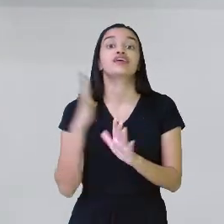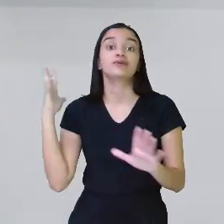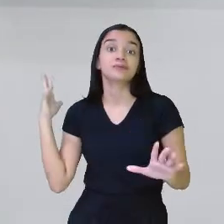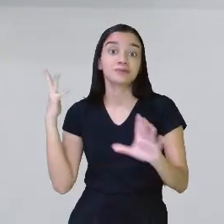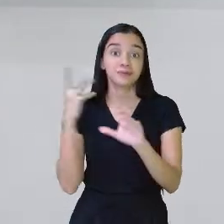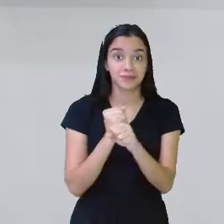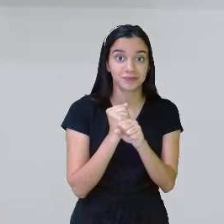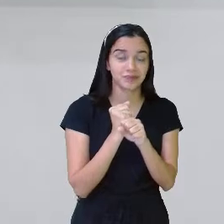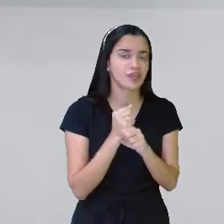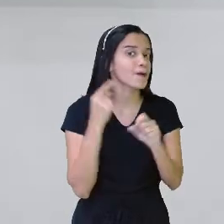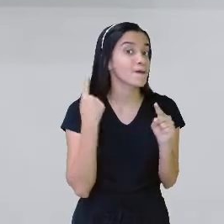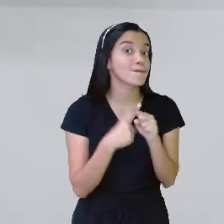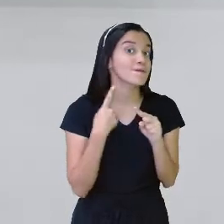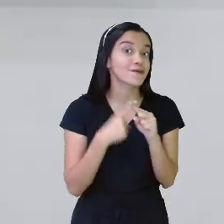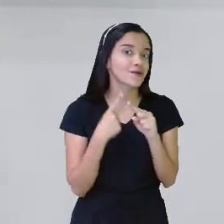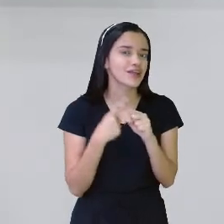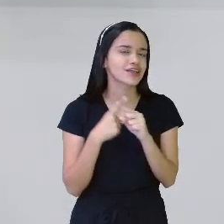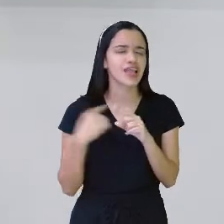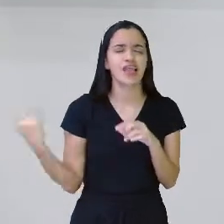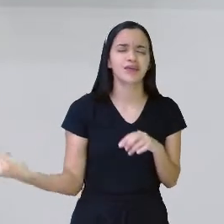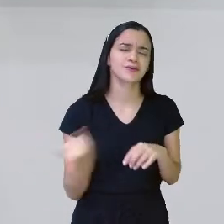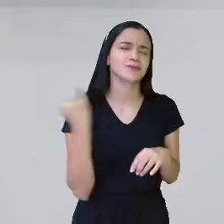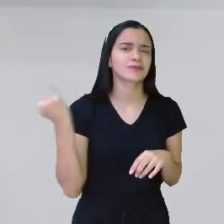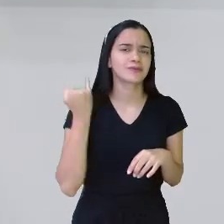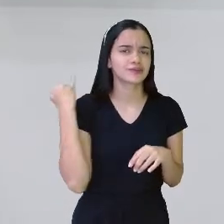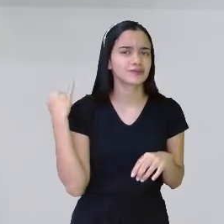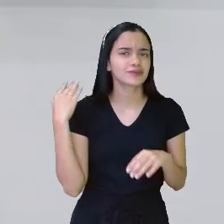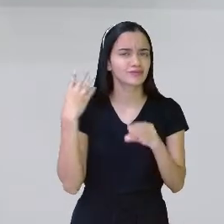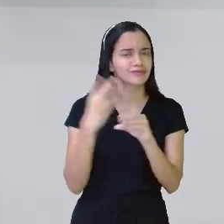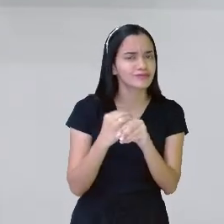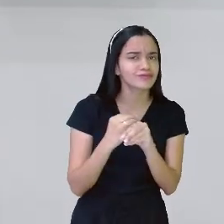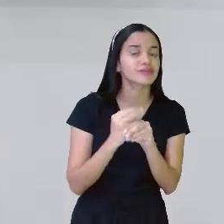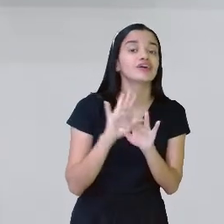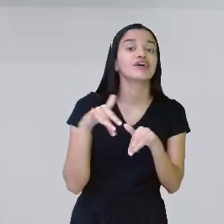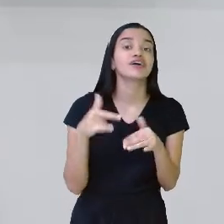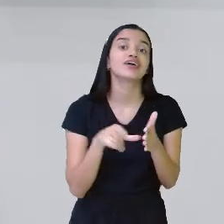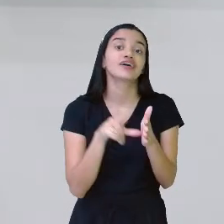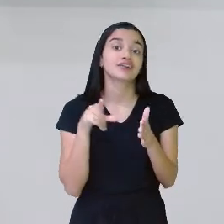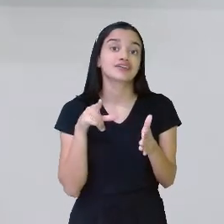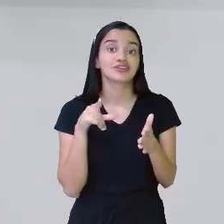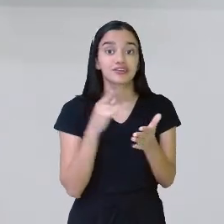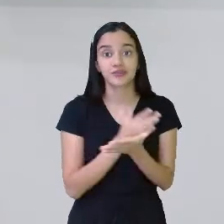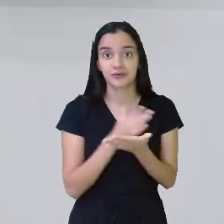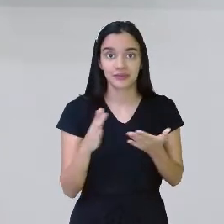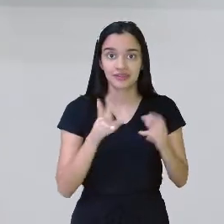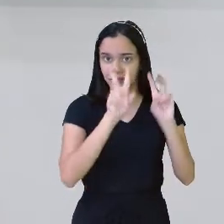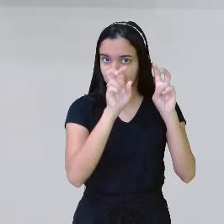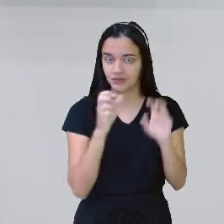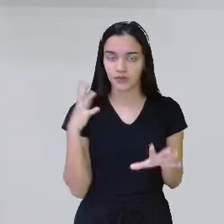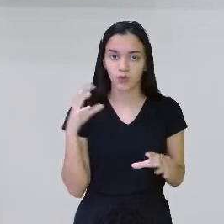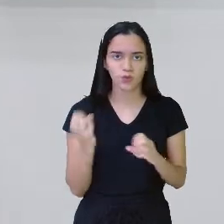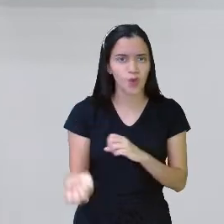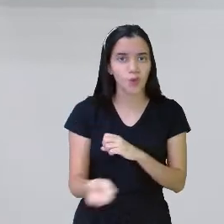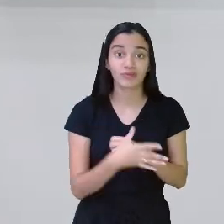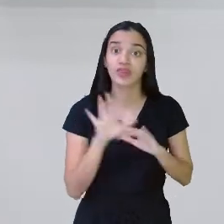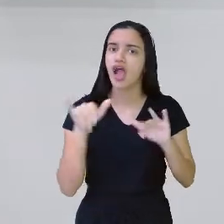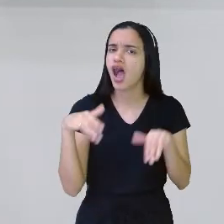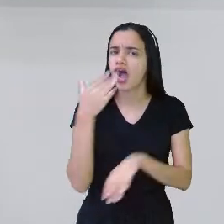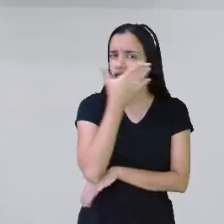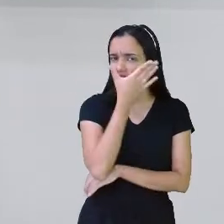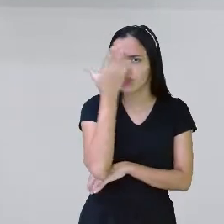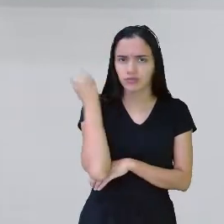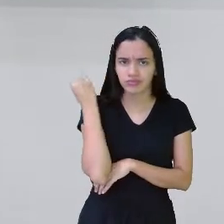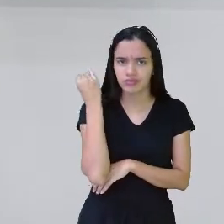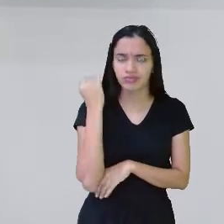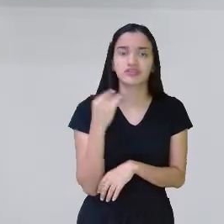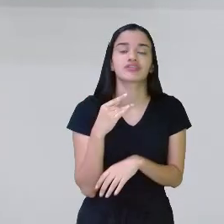revisão. Por quê? Porque é importante que a gente revise antes de começar o assunto novo, tá certo? Ah, gente, não se esqueçam,